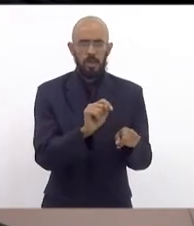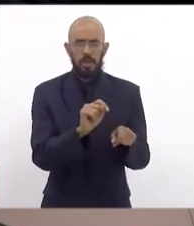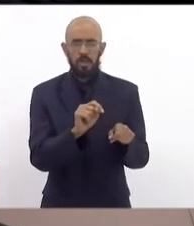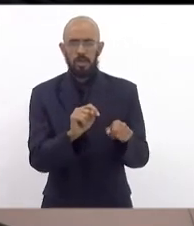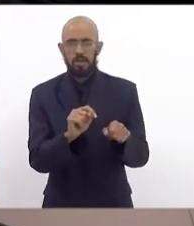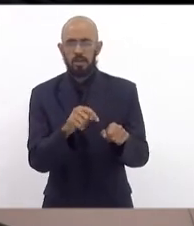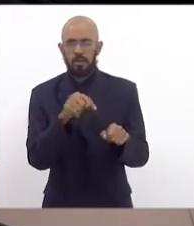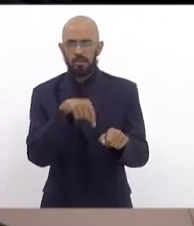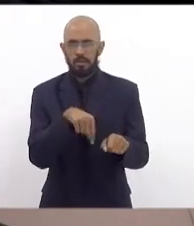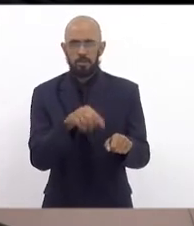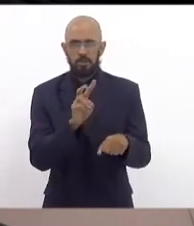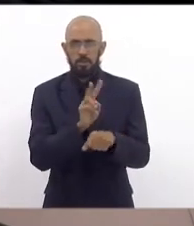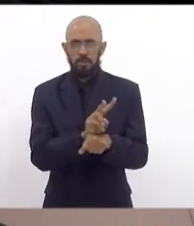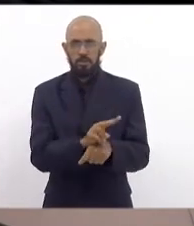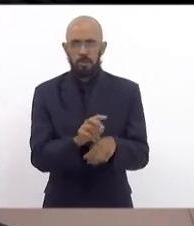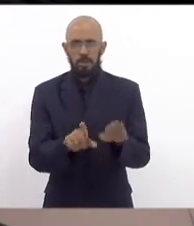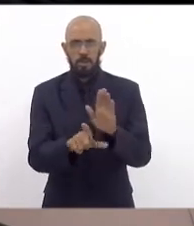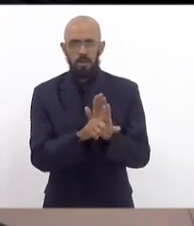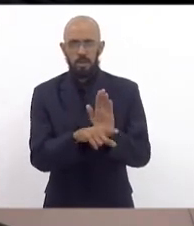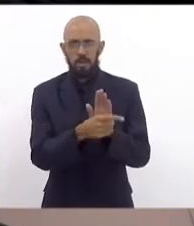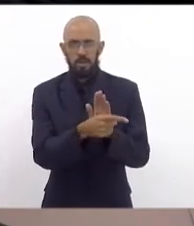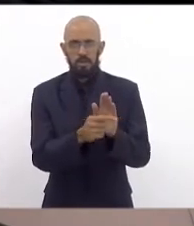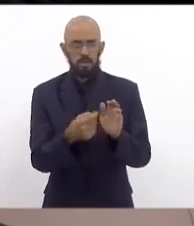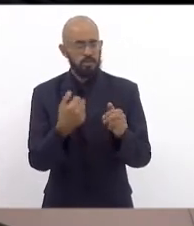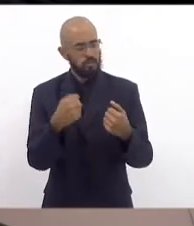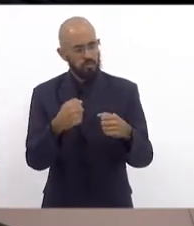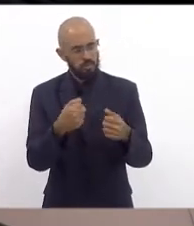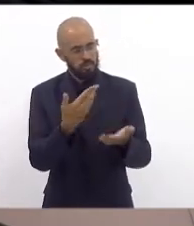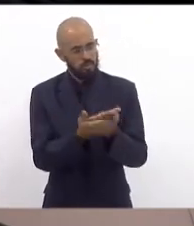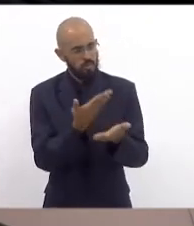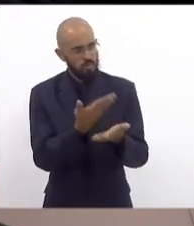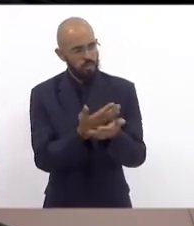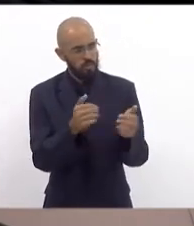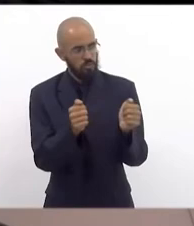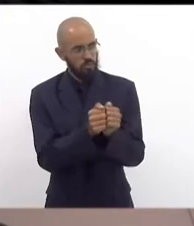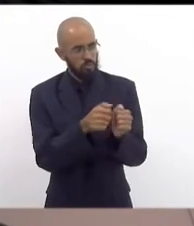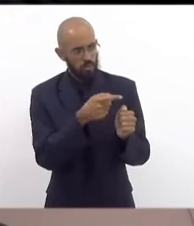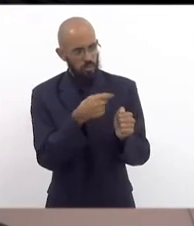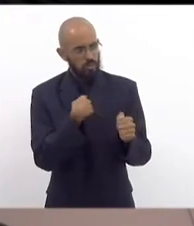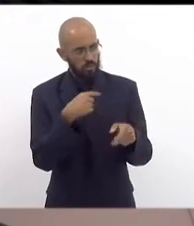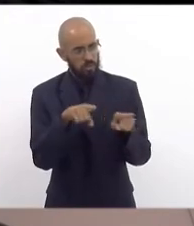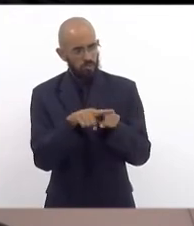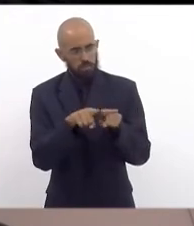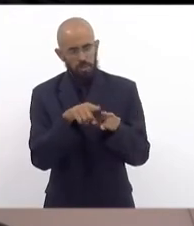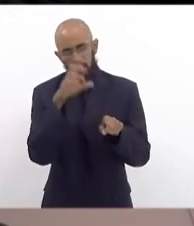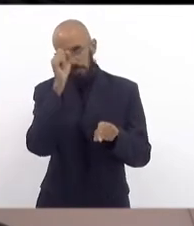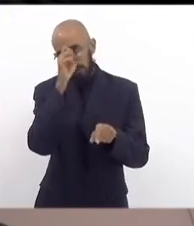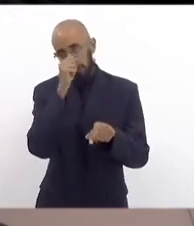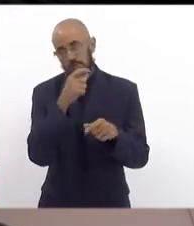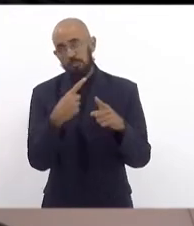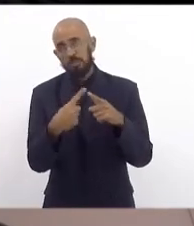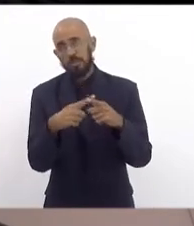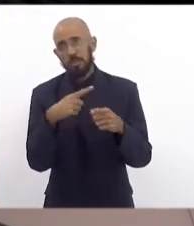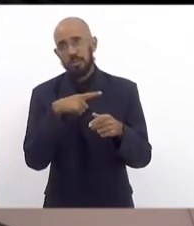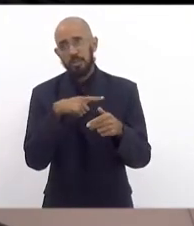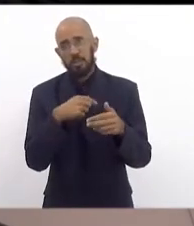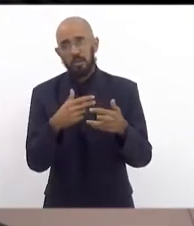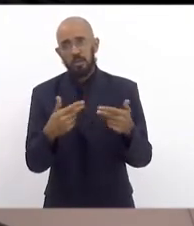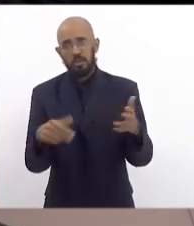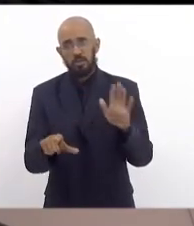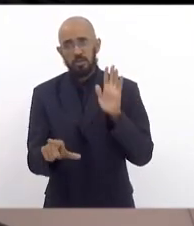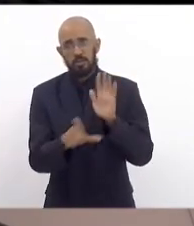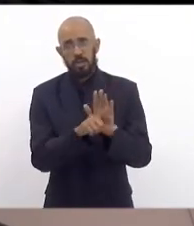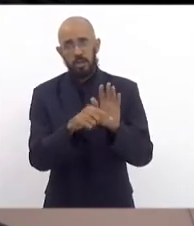falei que ele tava aqui para defender a lei eu falei ó aonde vai ter que estudar esse negócio com muito cuidado que tem alguma coisa aí dentro Eu nós não